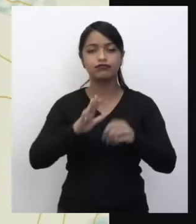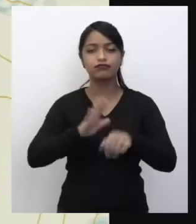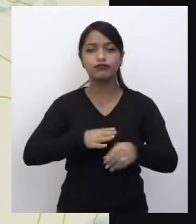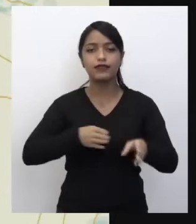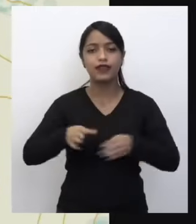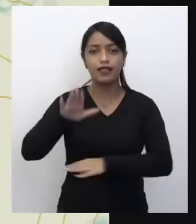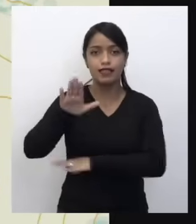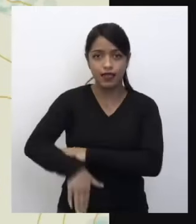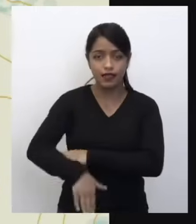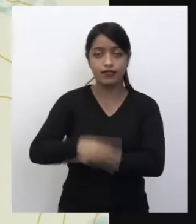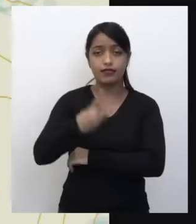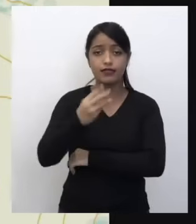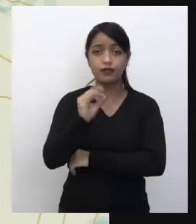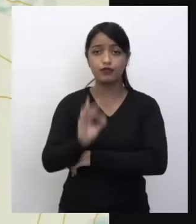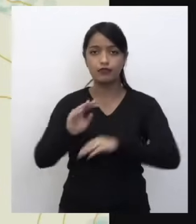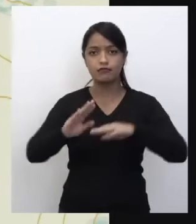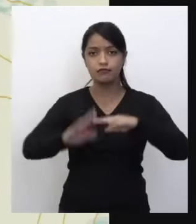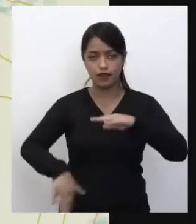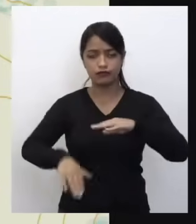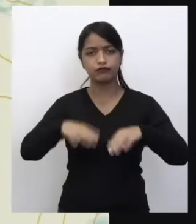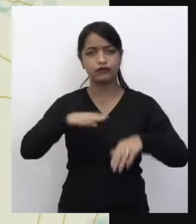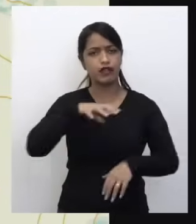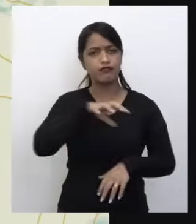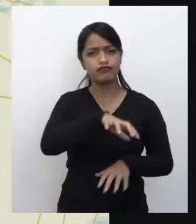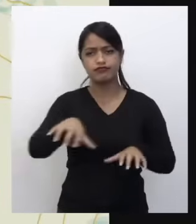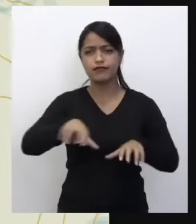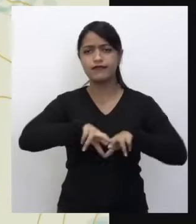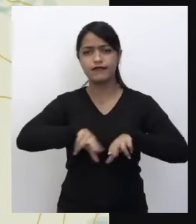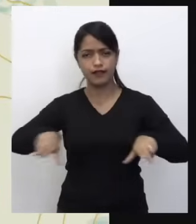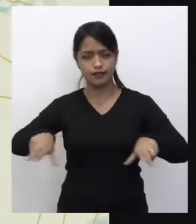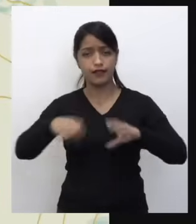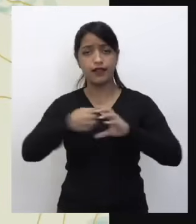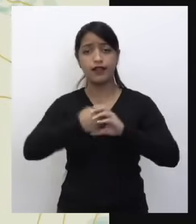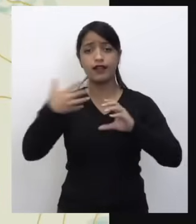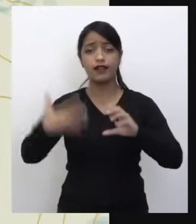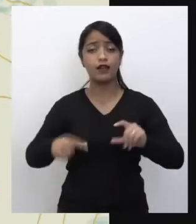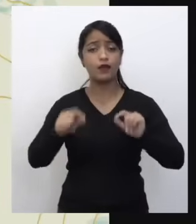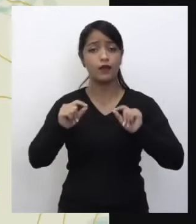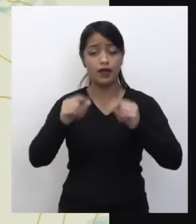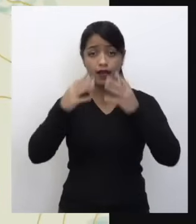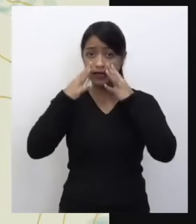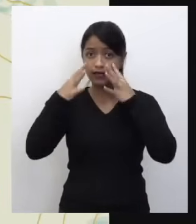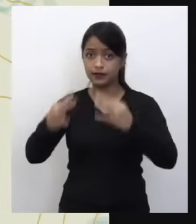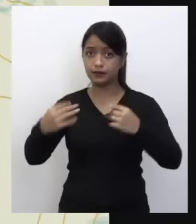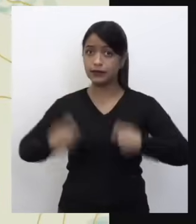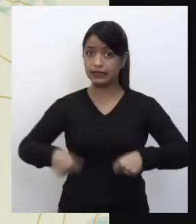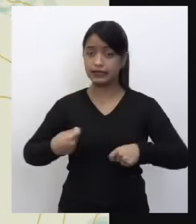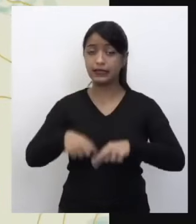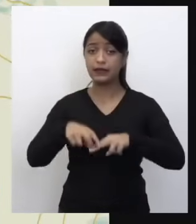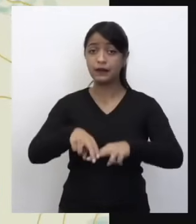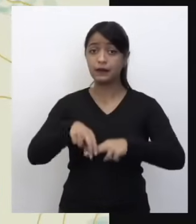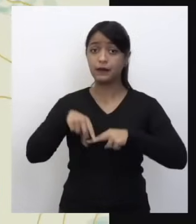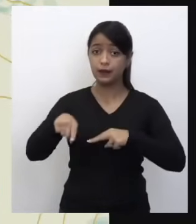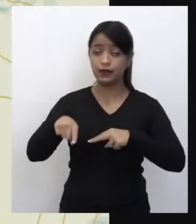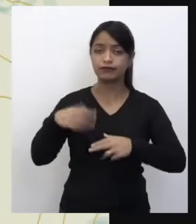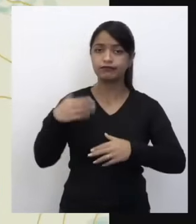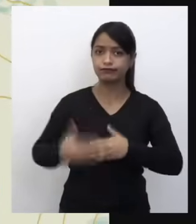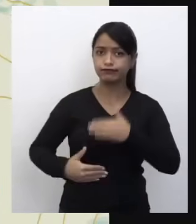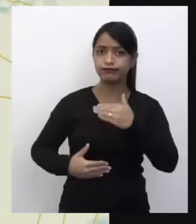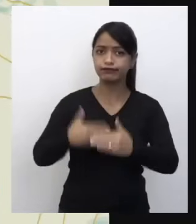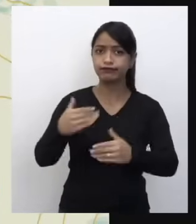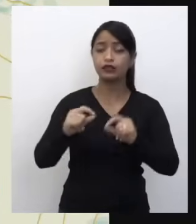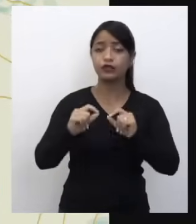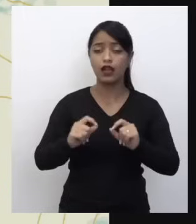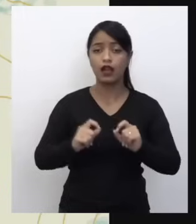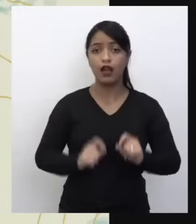ficar abaixo dos 30% em várias cidades, caracterizando pelo menos estado de atenção. Por isso, há tendências que aumentam a propagação das